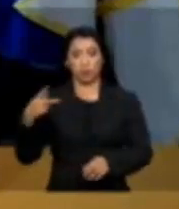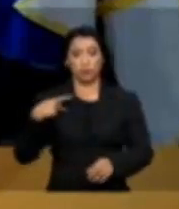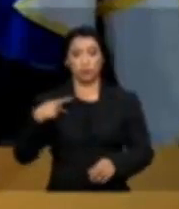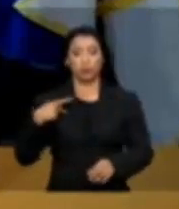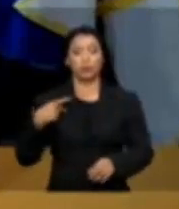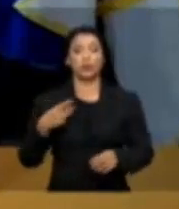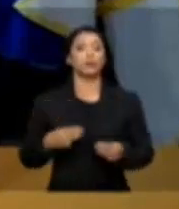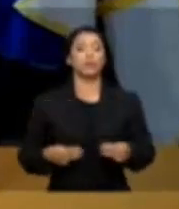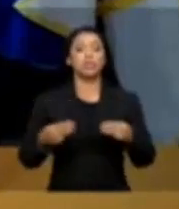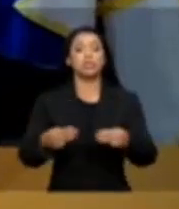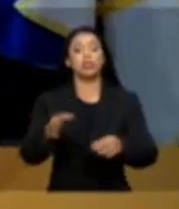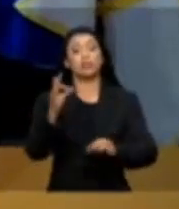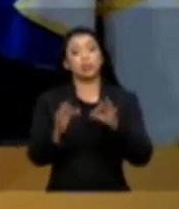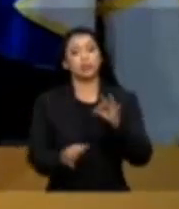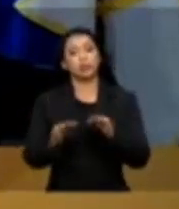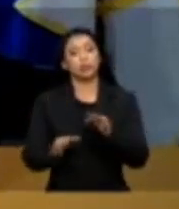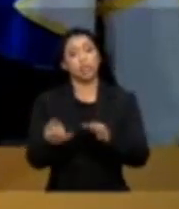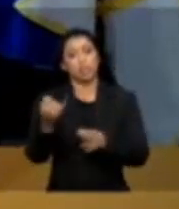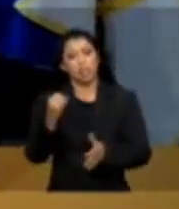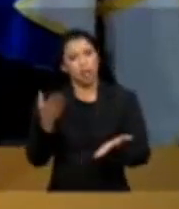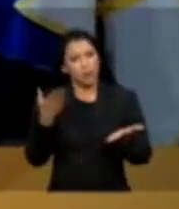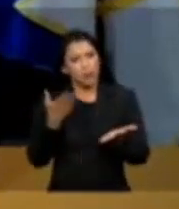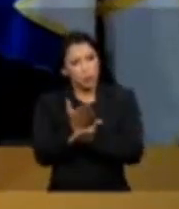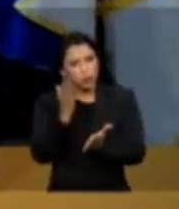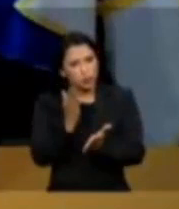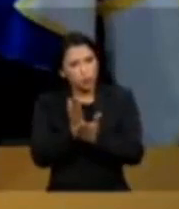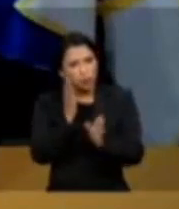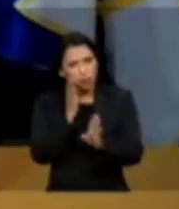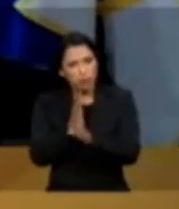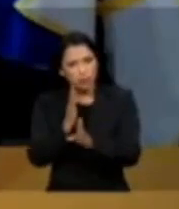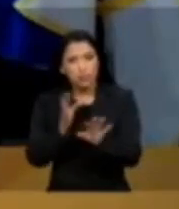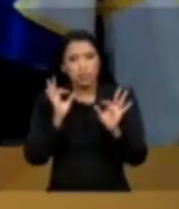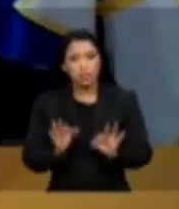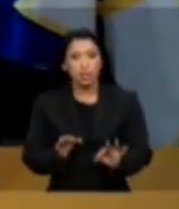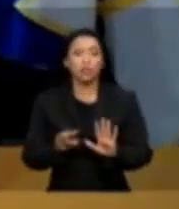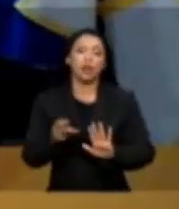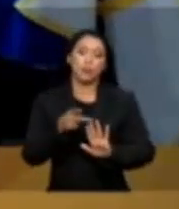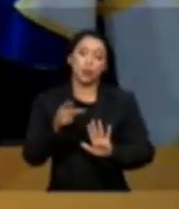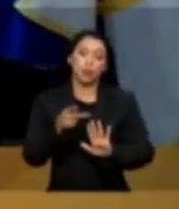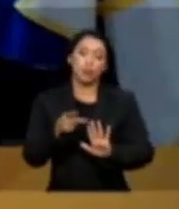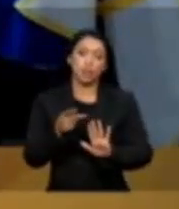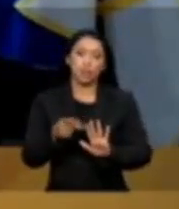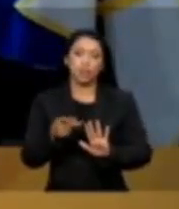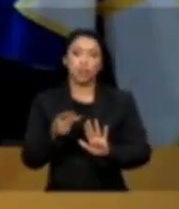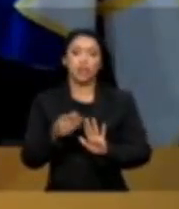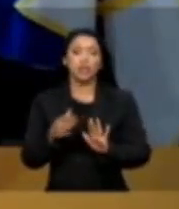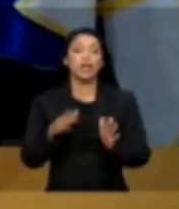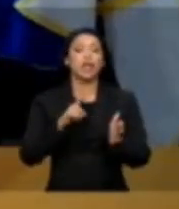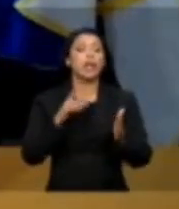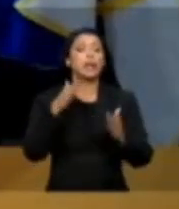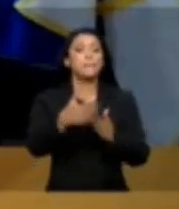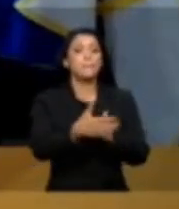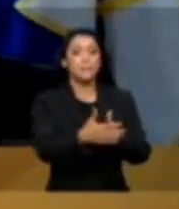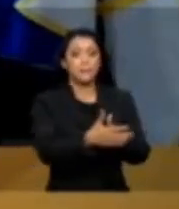Justiça, que, aprovando o procedimento de identificação, expede portaria declarando os limites da terra